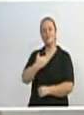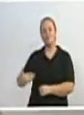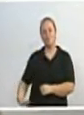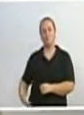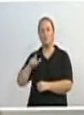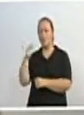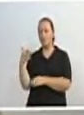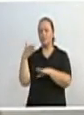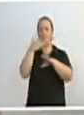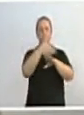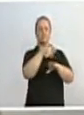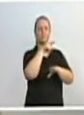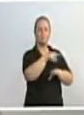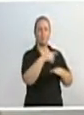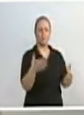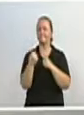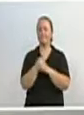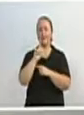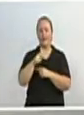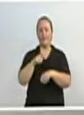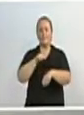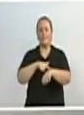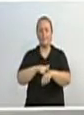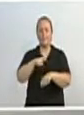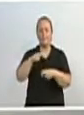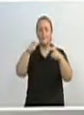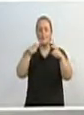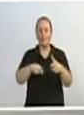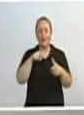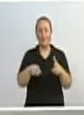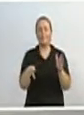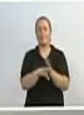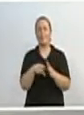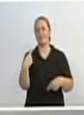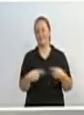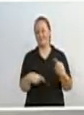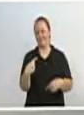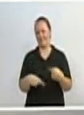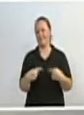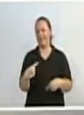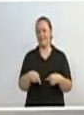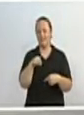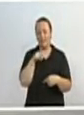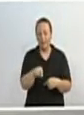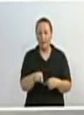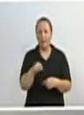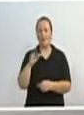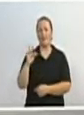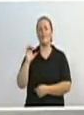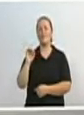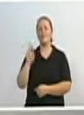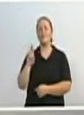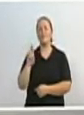social através de pequenos empreendimentos. Por isso, vamos citar aqui, por exemplo, o BlueSol, né? Um banco que aqui em